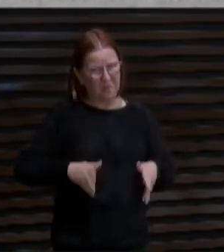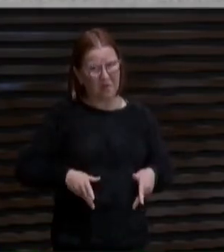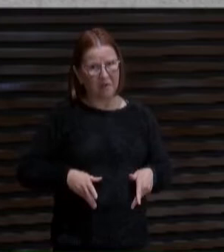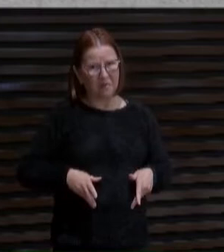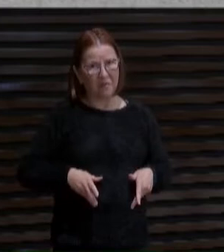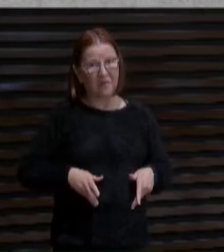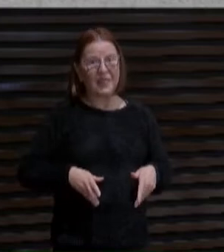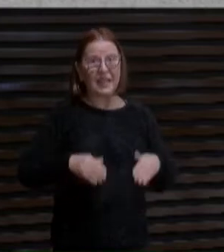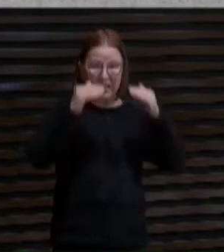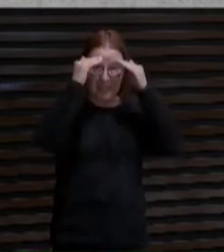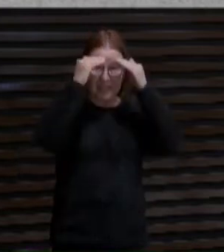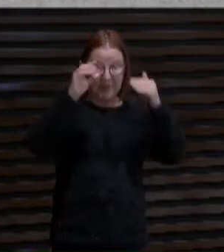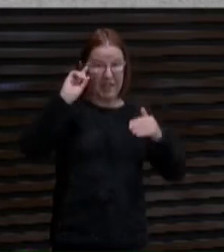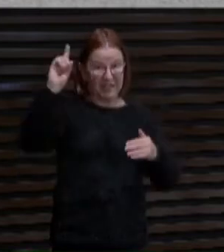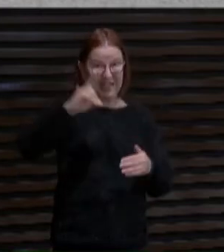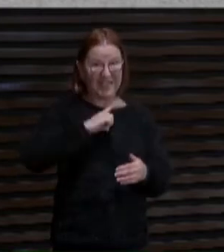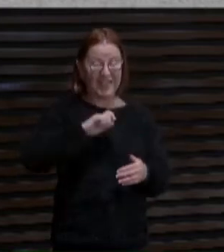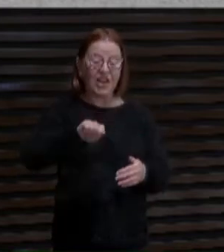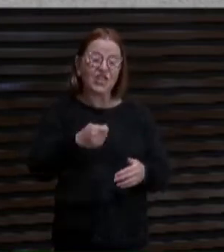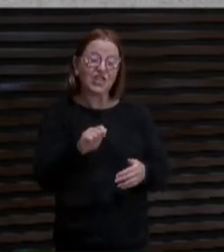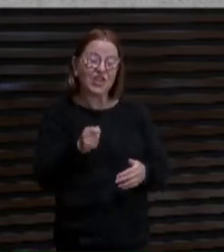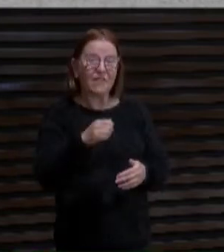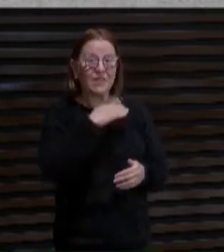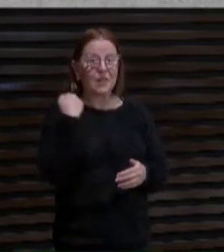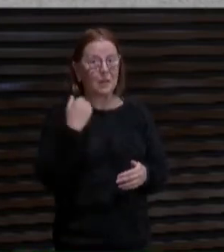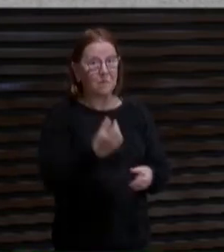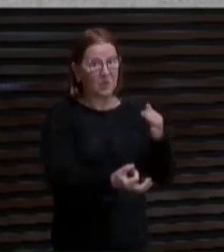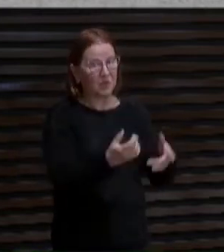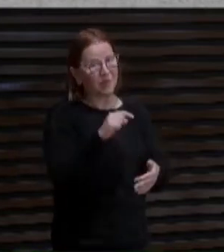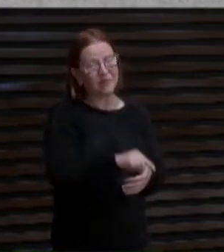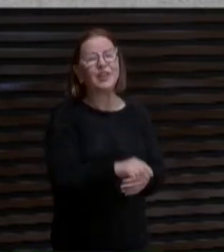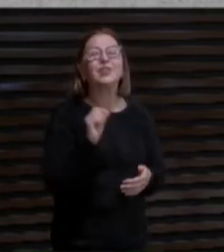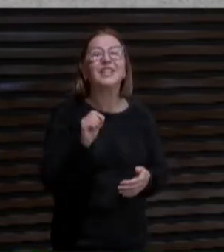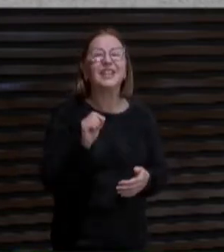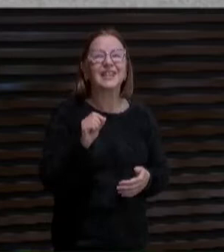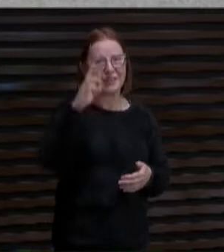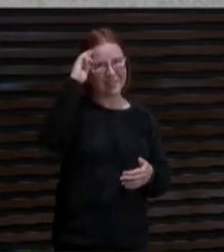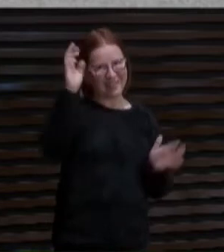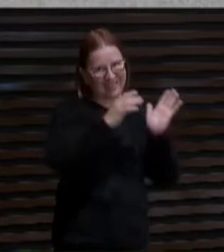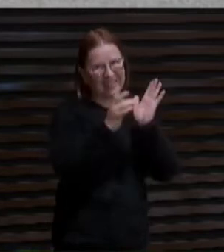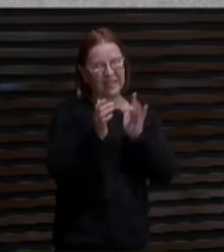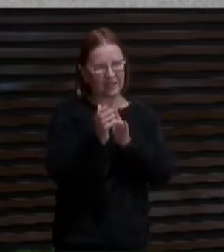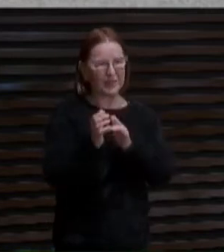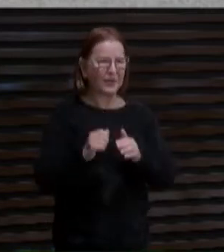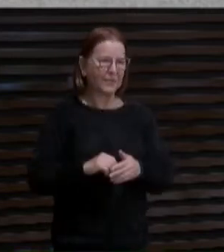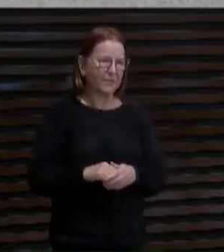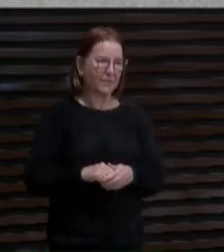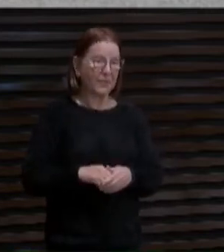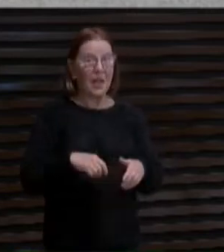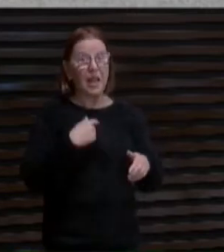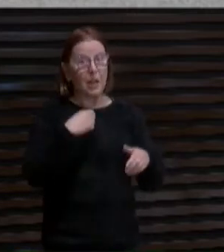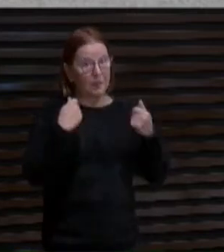onde que tá a chave do inferno na mão de quem Senhor Jesus Então eu preciso